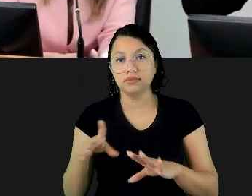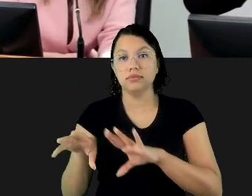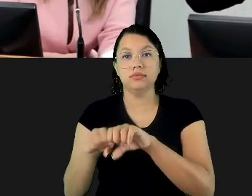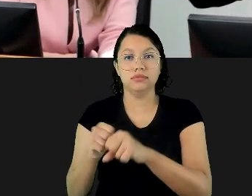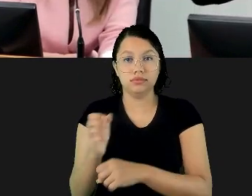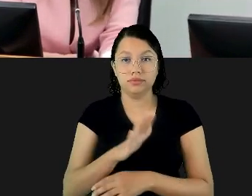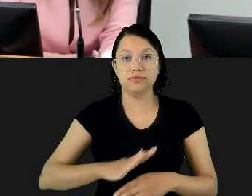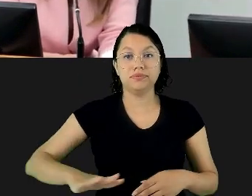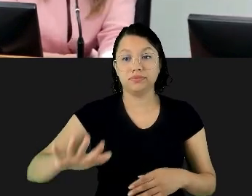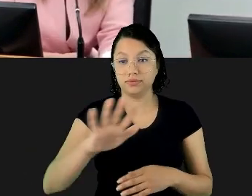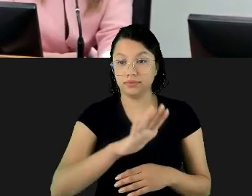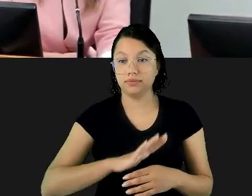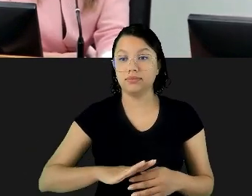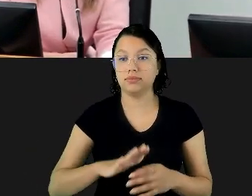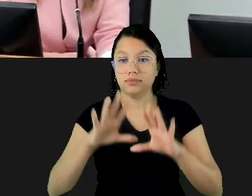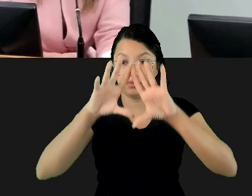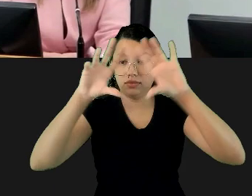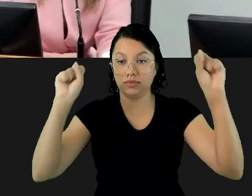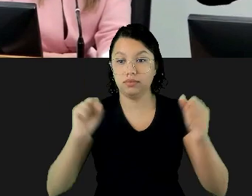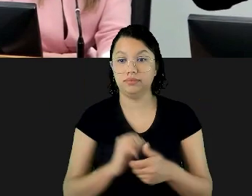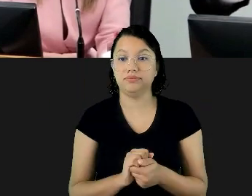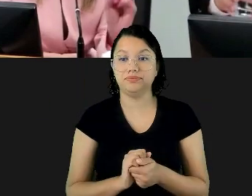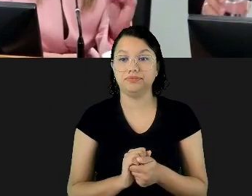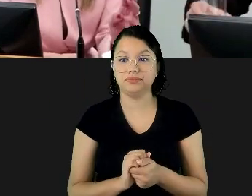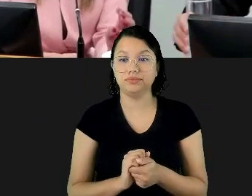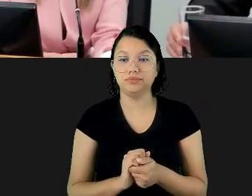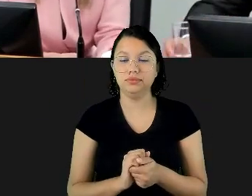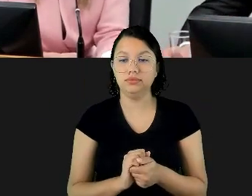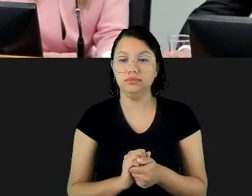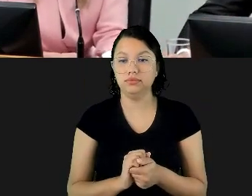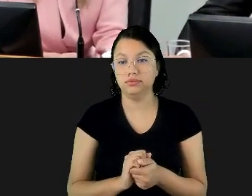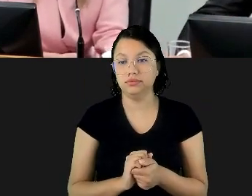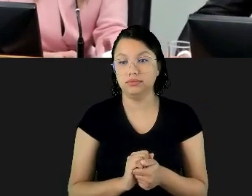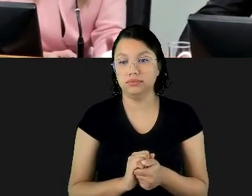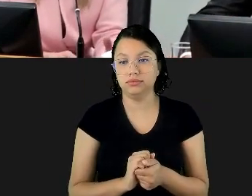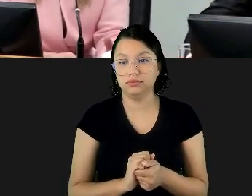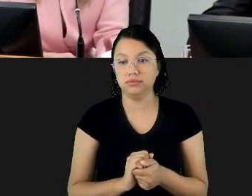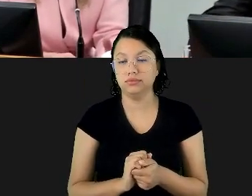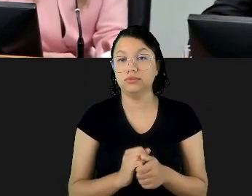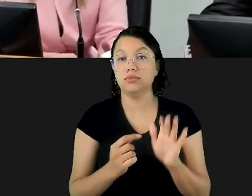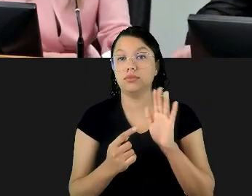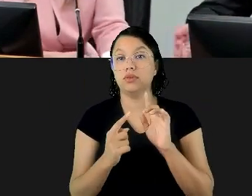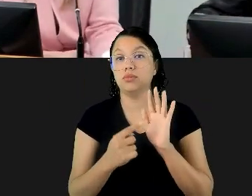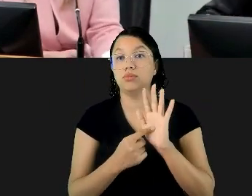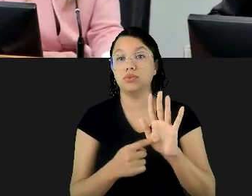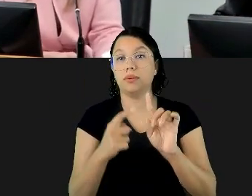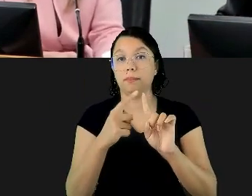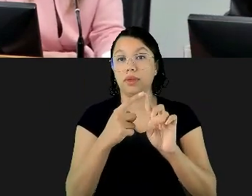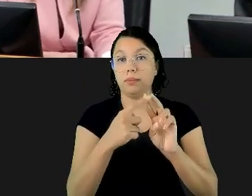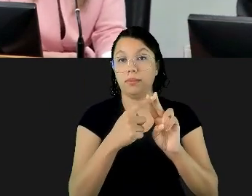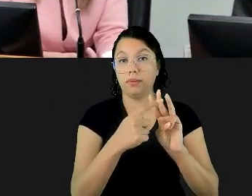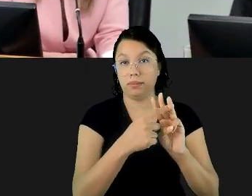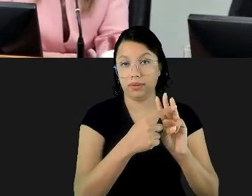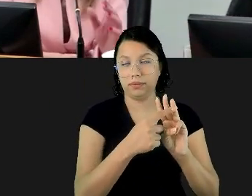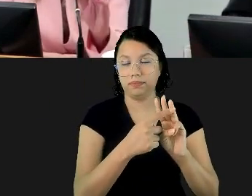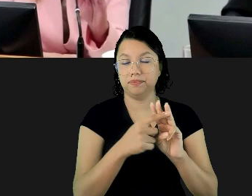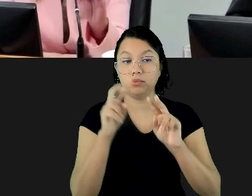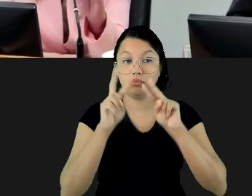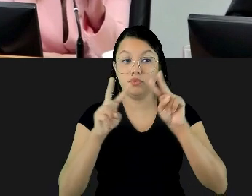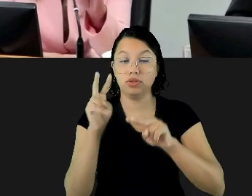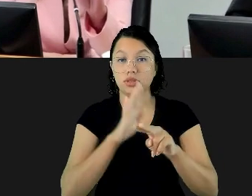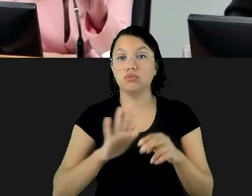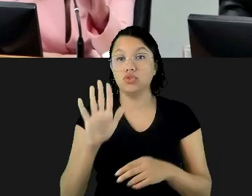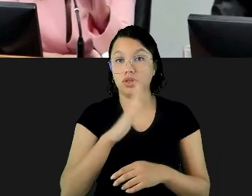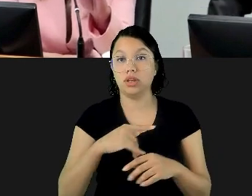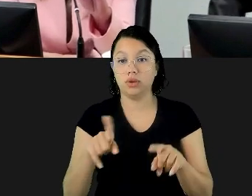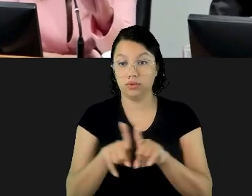do tribunal, para poder apontar 3 eixos. Trazer uma visão geral, que nós já fomos presenteados aqui com a fala